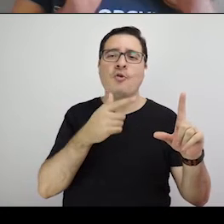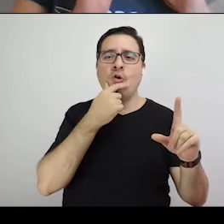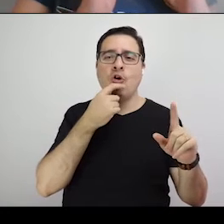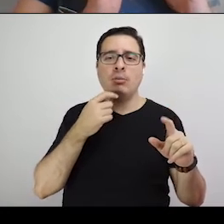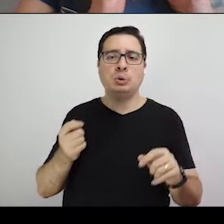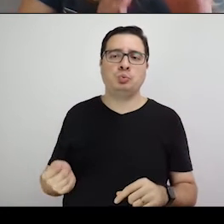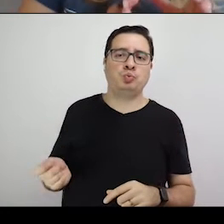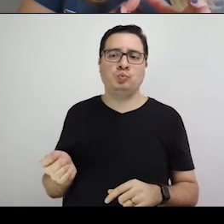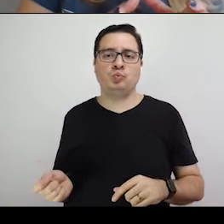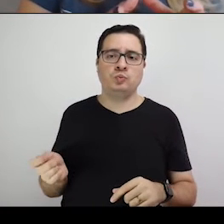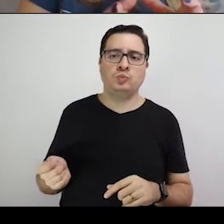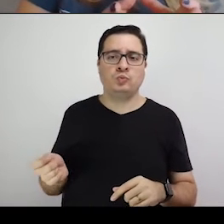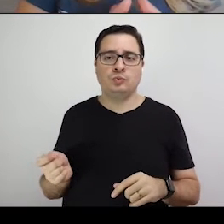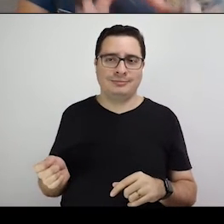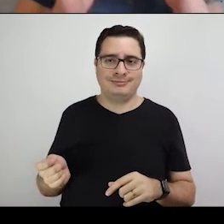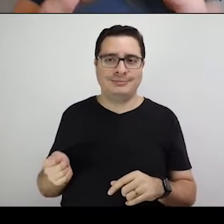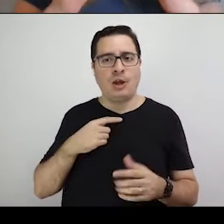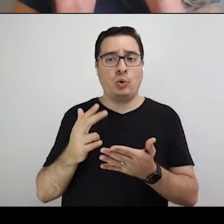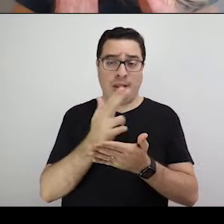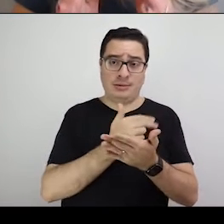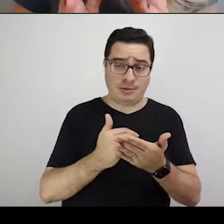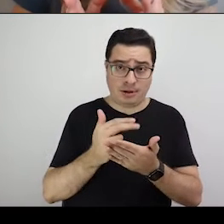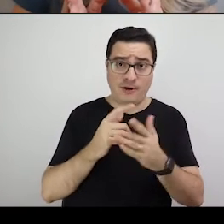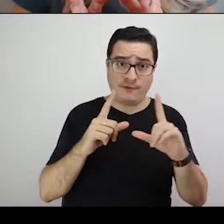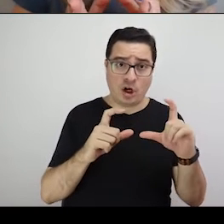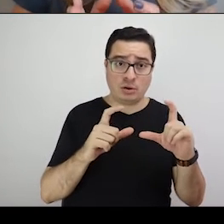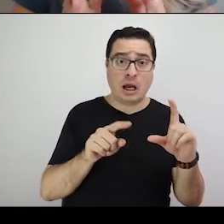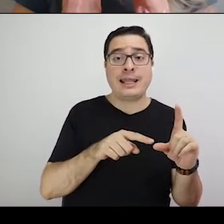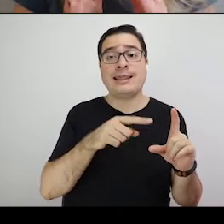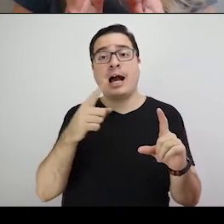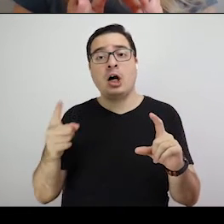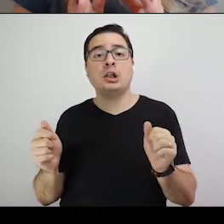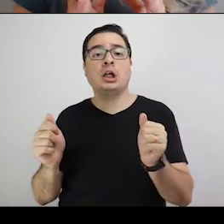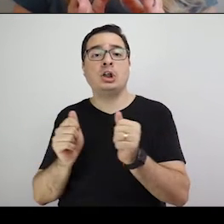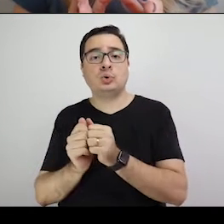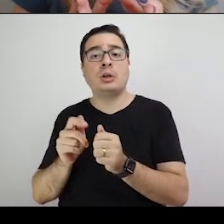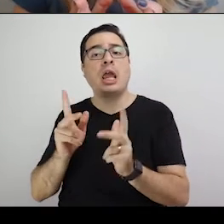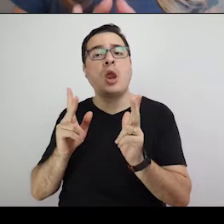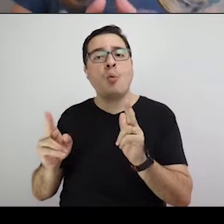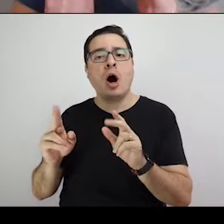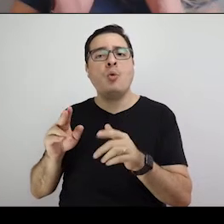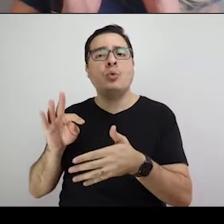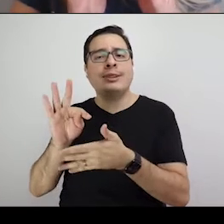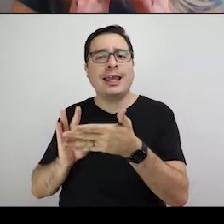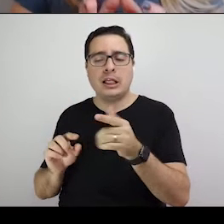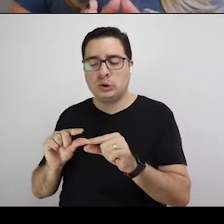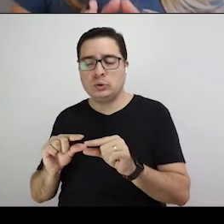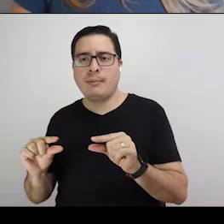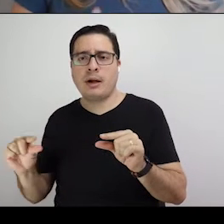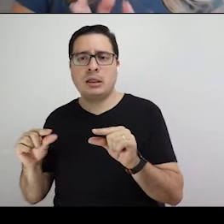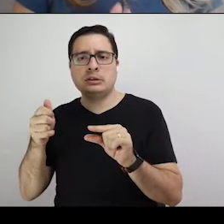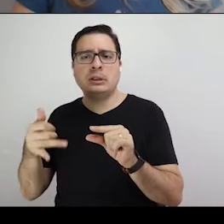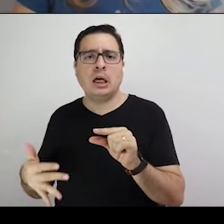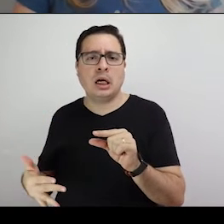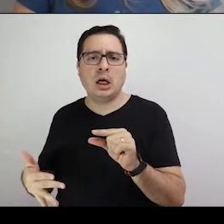Então, existe uma figura do Chaplin e a outra figura que está com o equivalente textual, nos